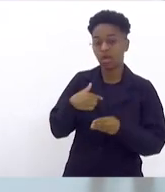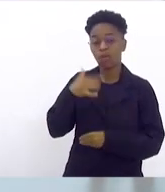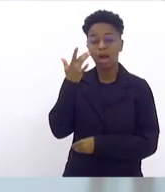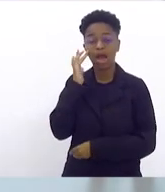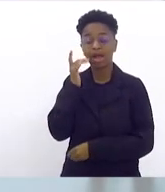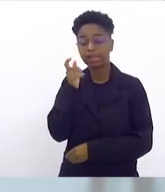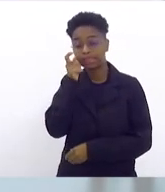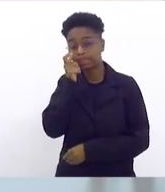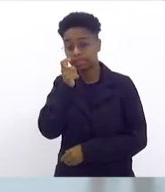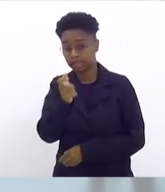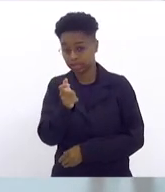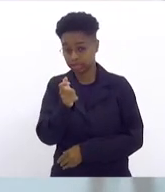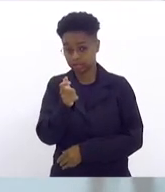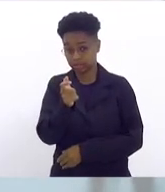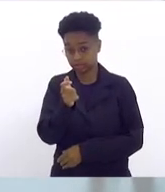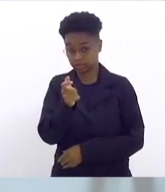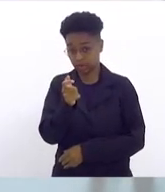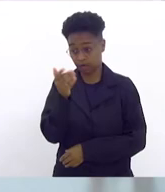presidente, que Vossa Excelência